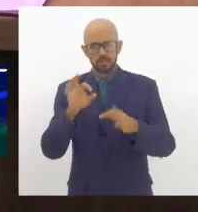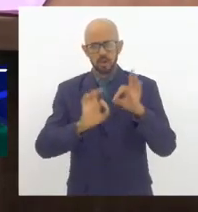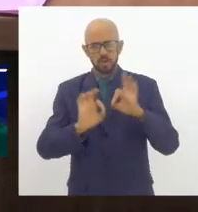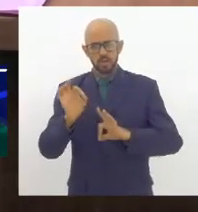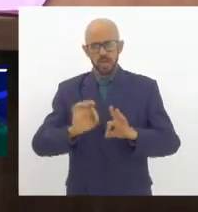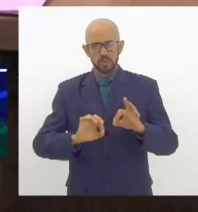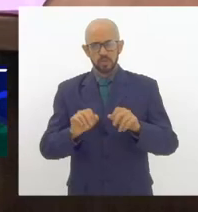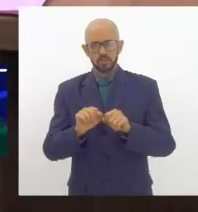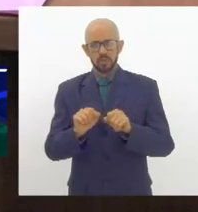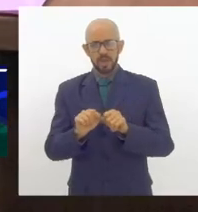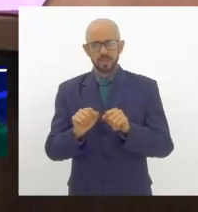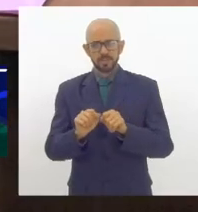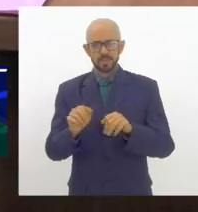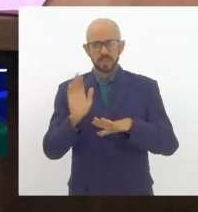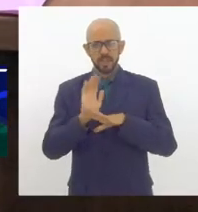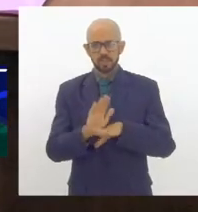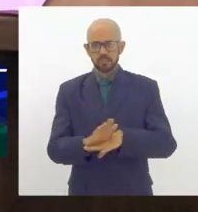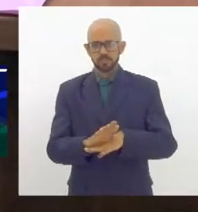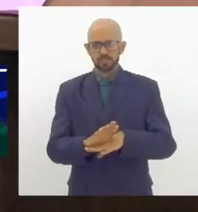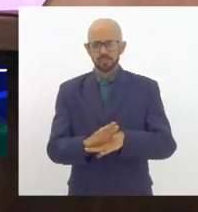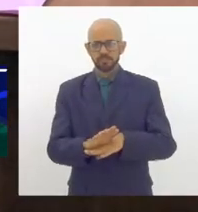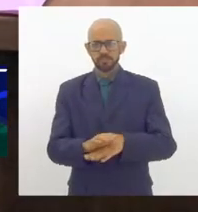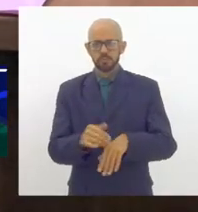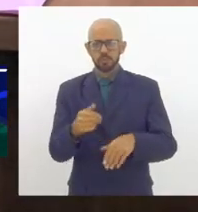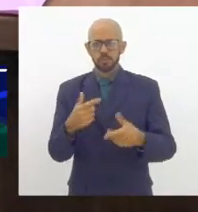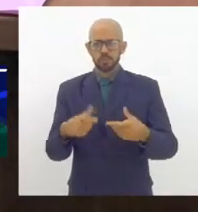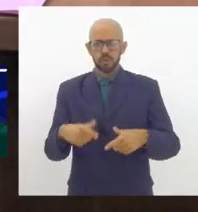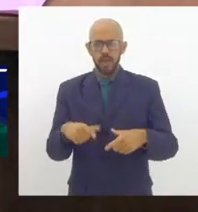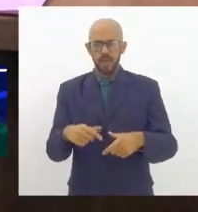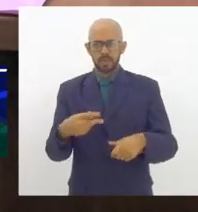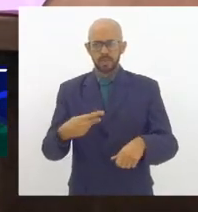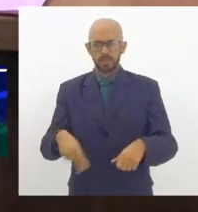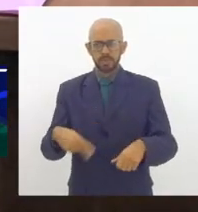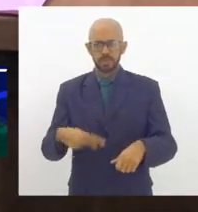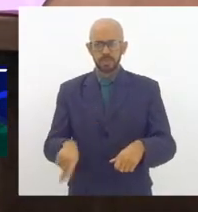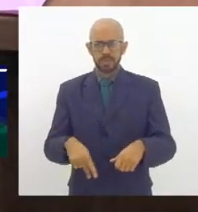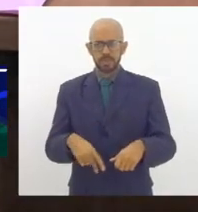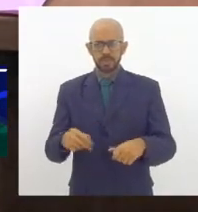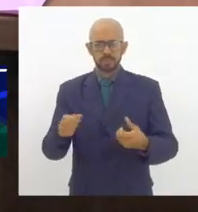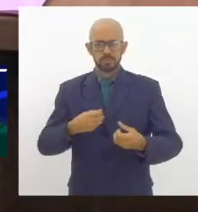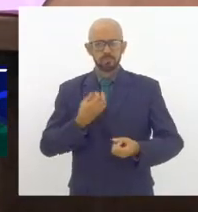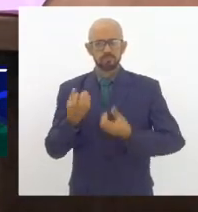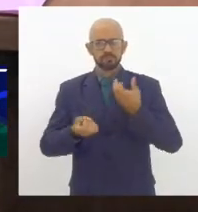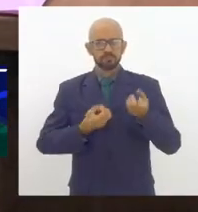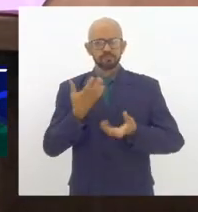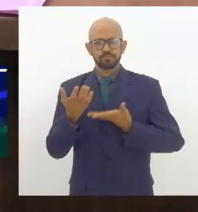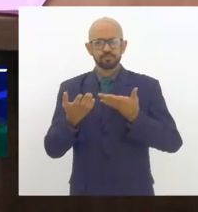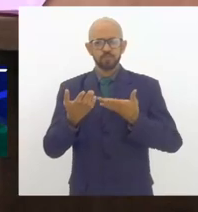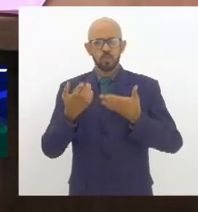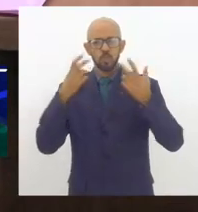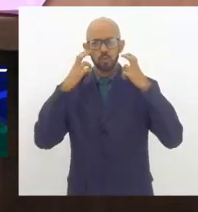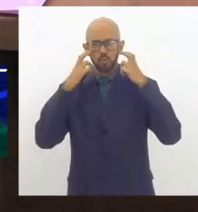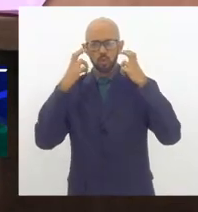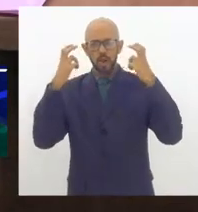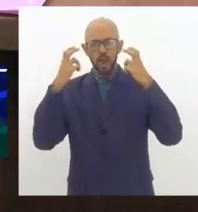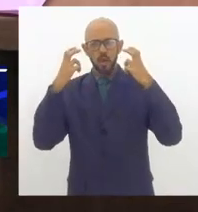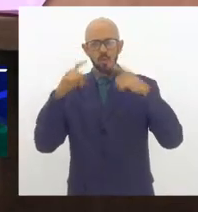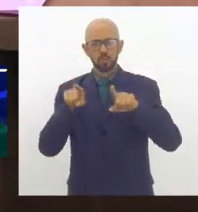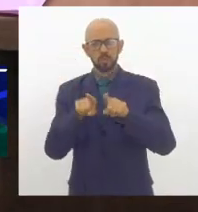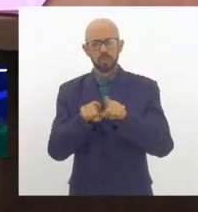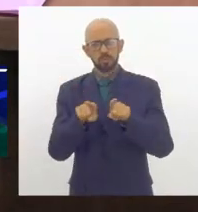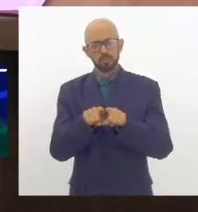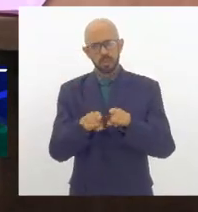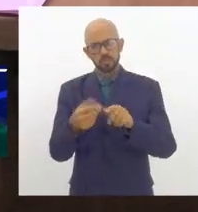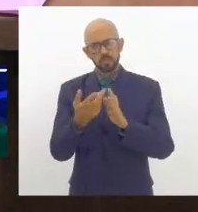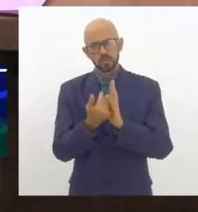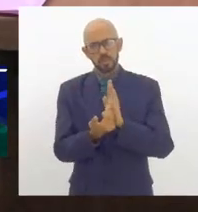dos alunos contribuindo ali com espaço que é deles a sua manifestação cultural importantíssima através